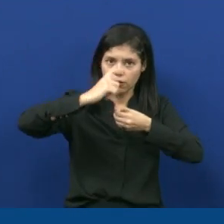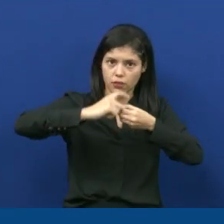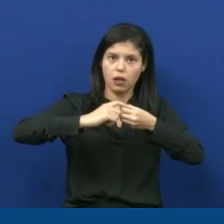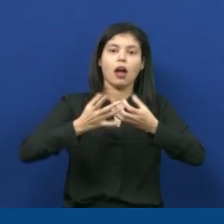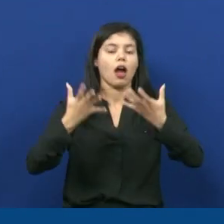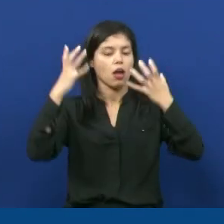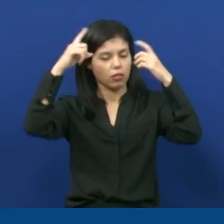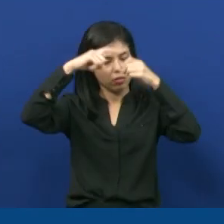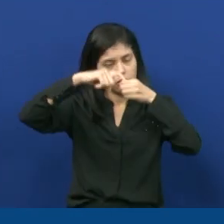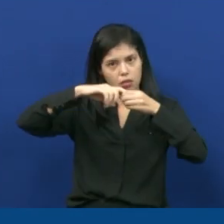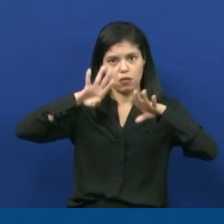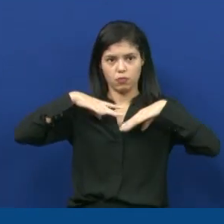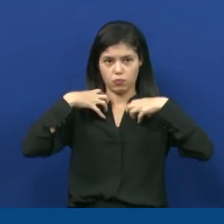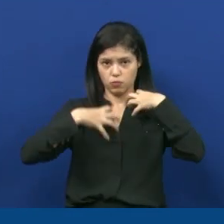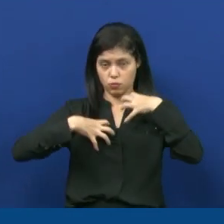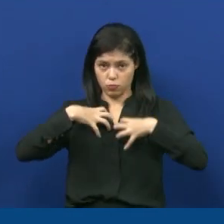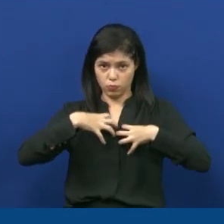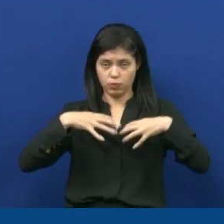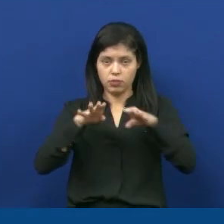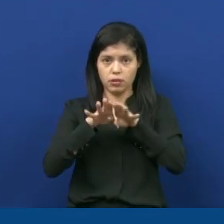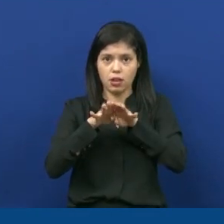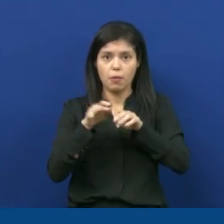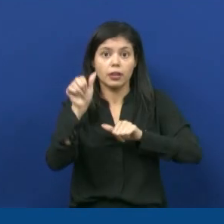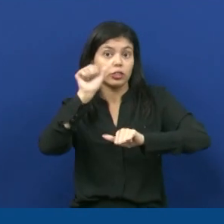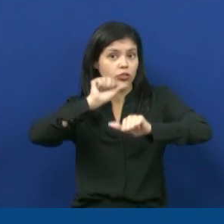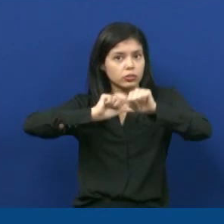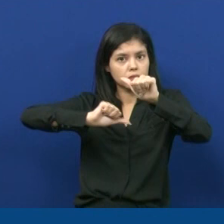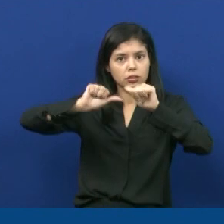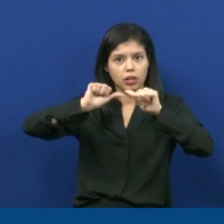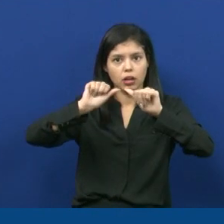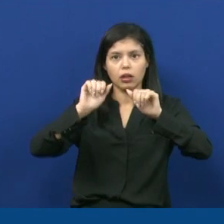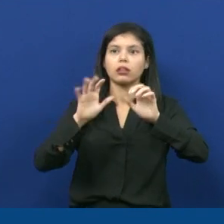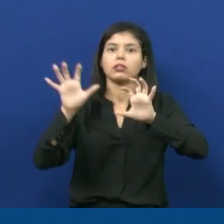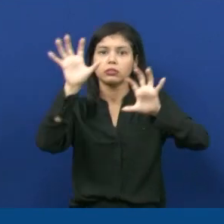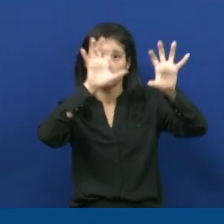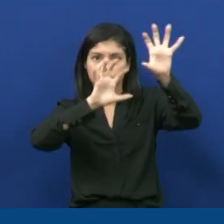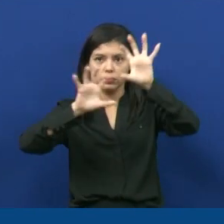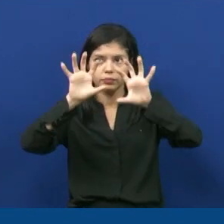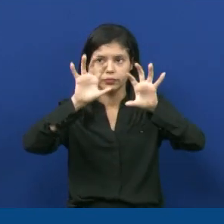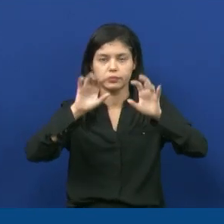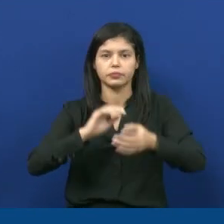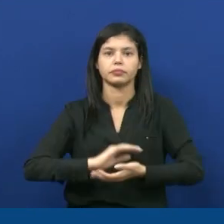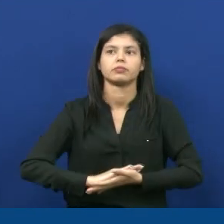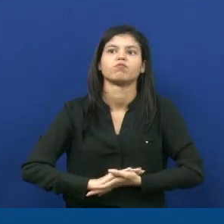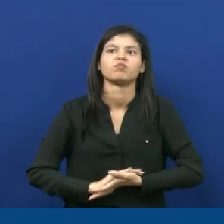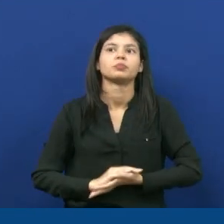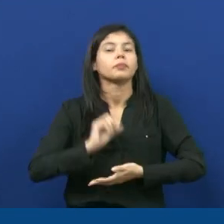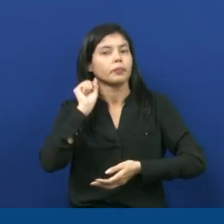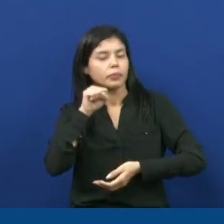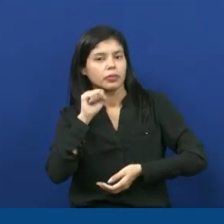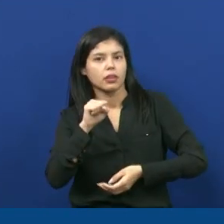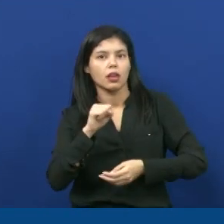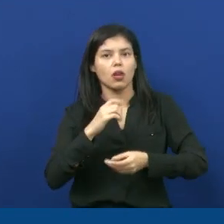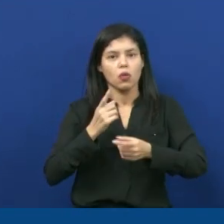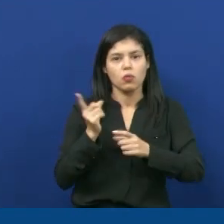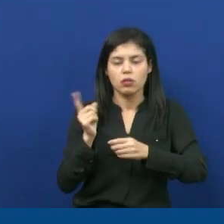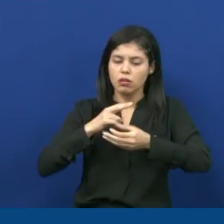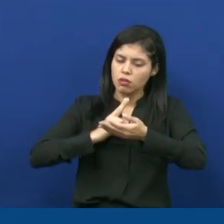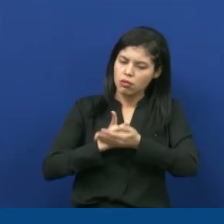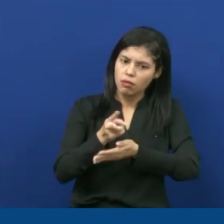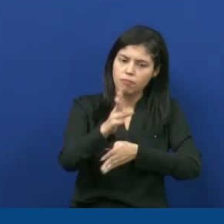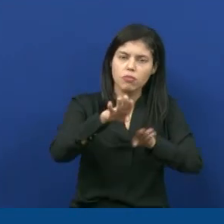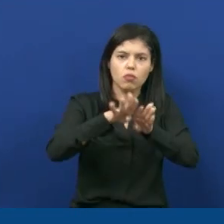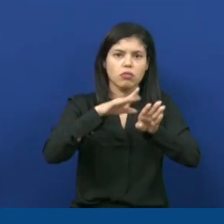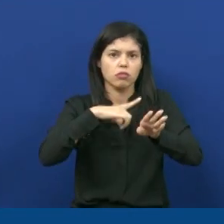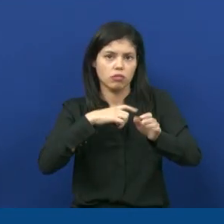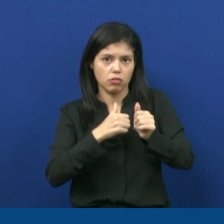novamente aos pulmões para ser realizada as trocas gasosas. Bom, assim, o caminho percorrido pelo ar no